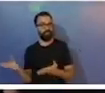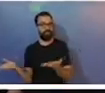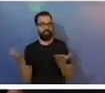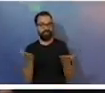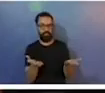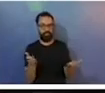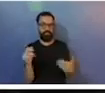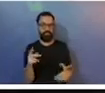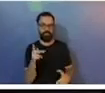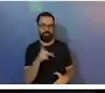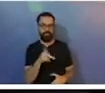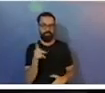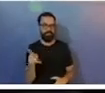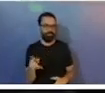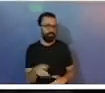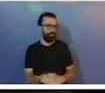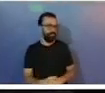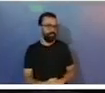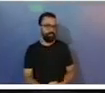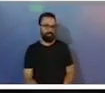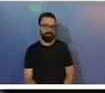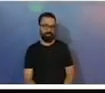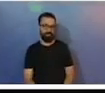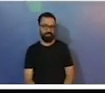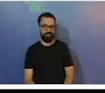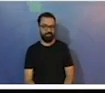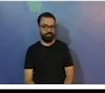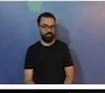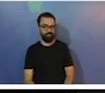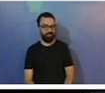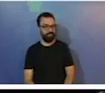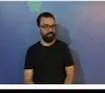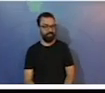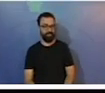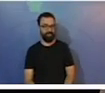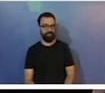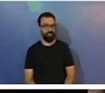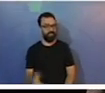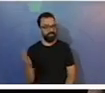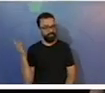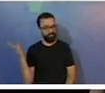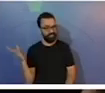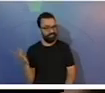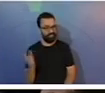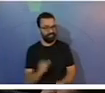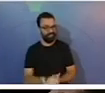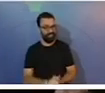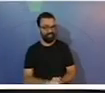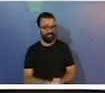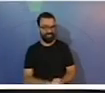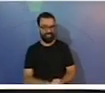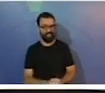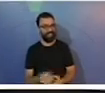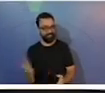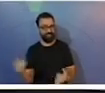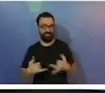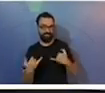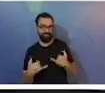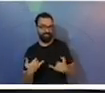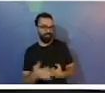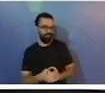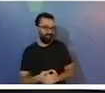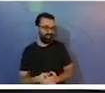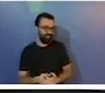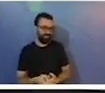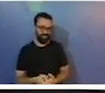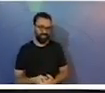uma das minhas colegas que estão aqui comigo. É a Adriana, professora Adri? Vem jogar comigo?